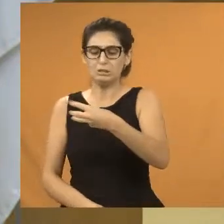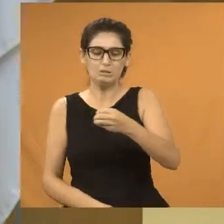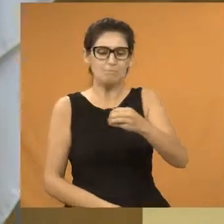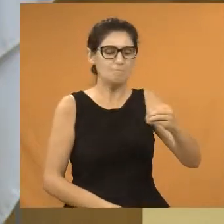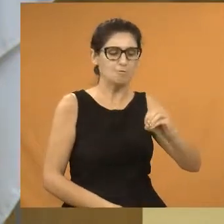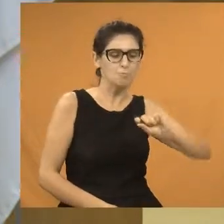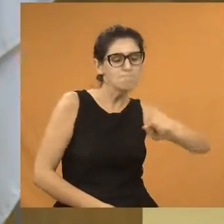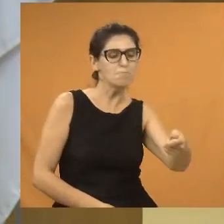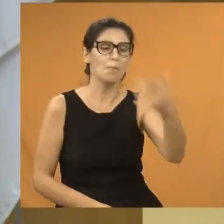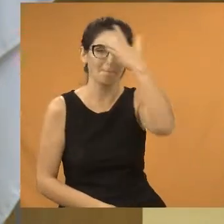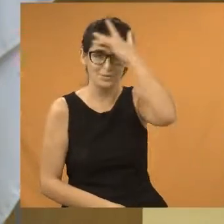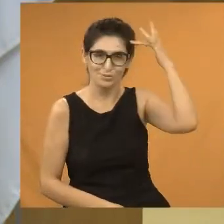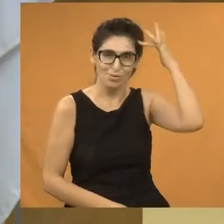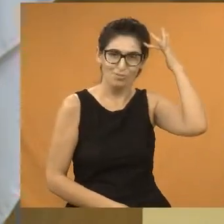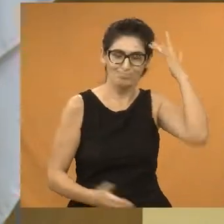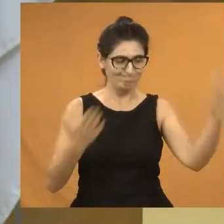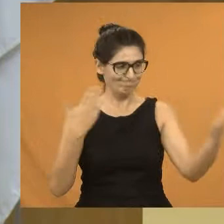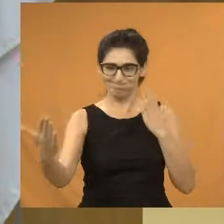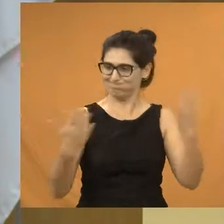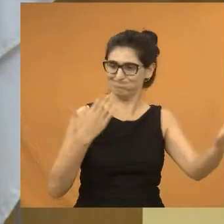habitantes, contra